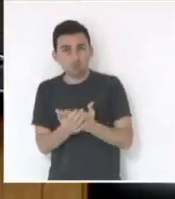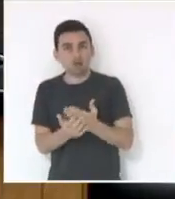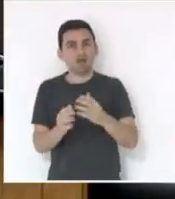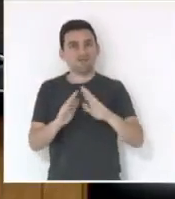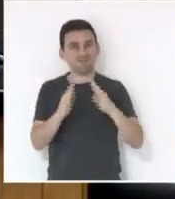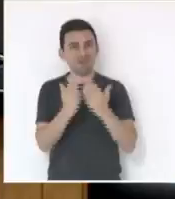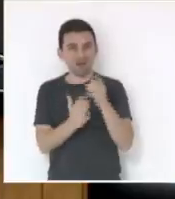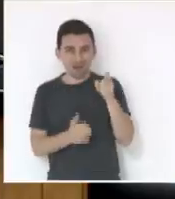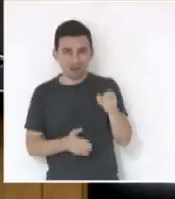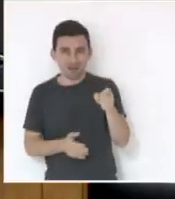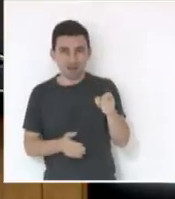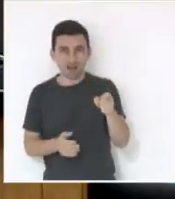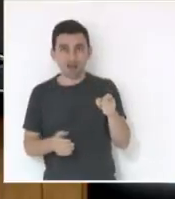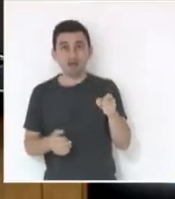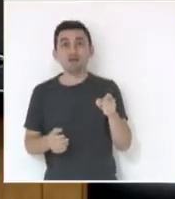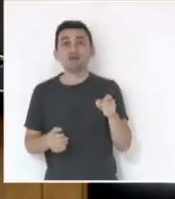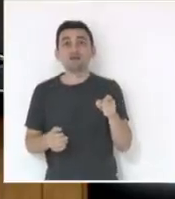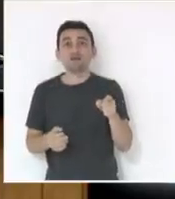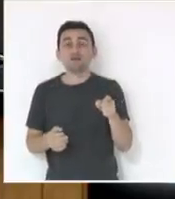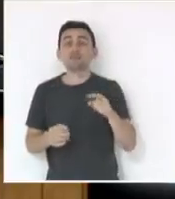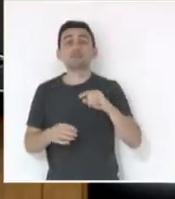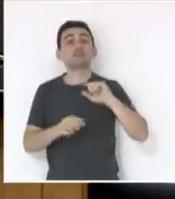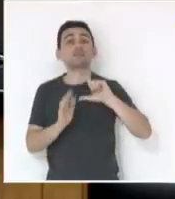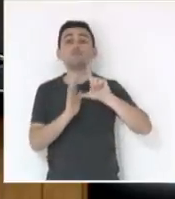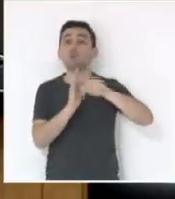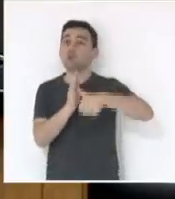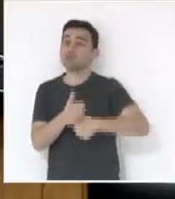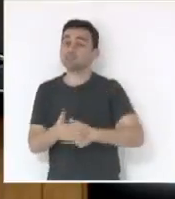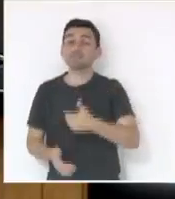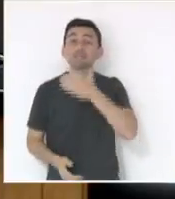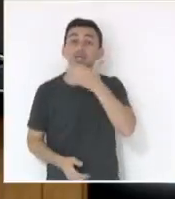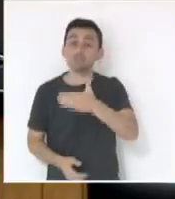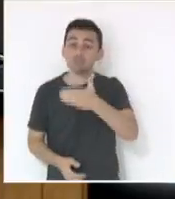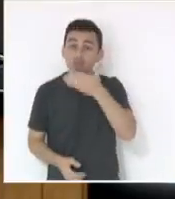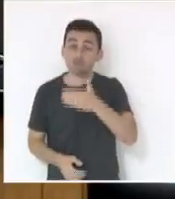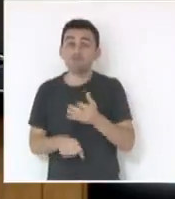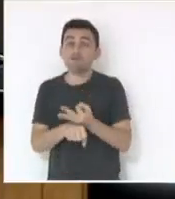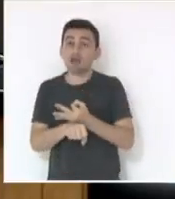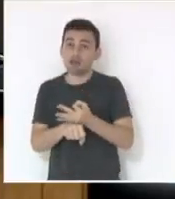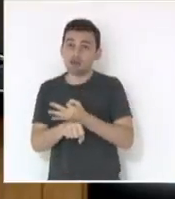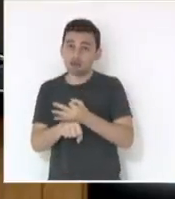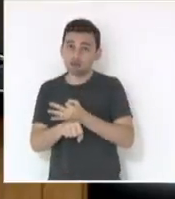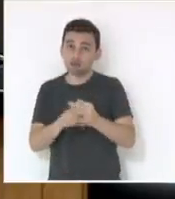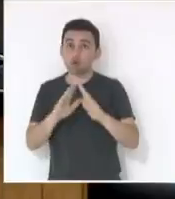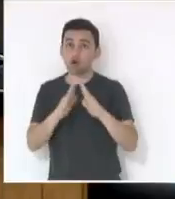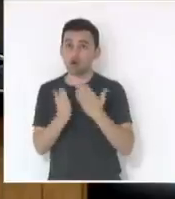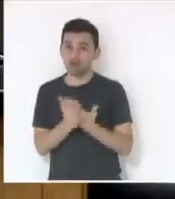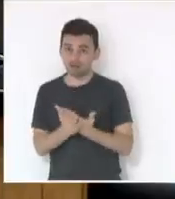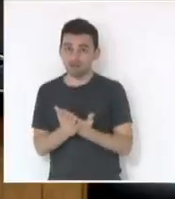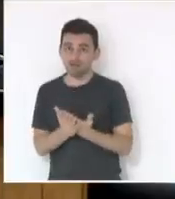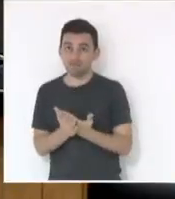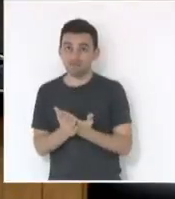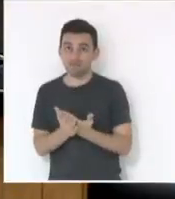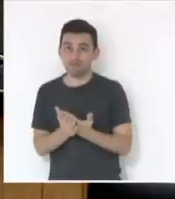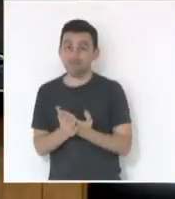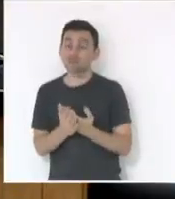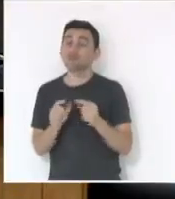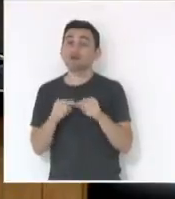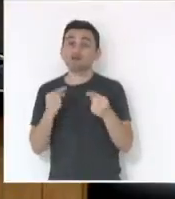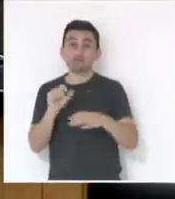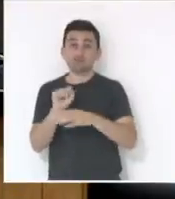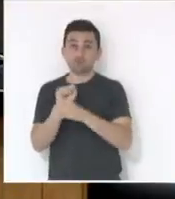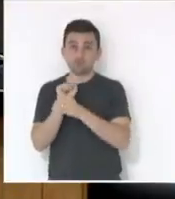escola, para desalojar em dezembro, no período das férias escolares. Então, o que a